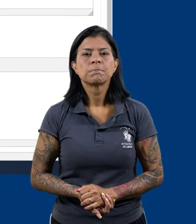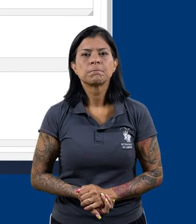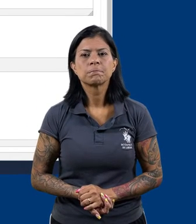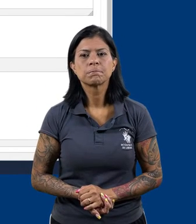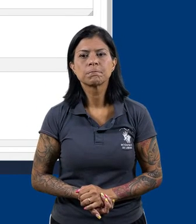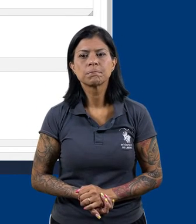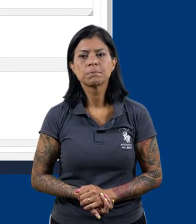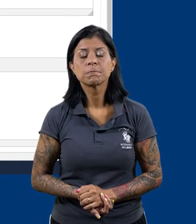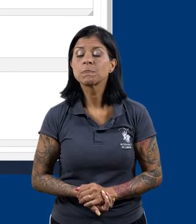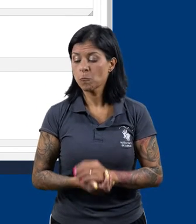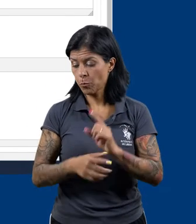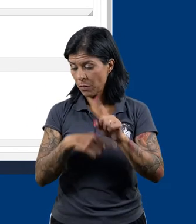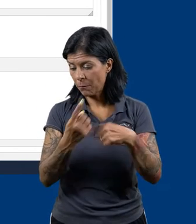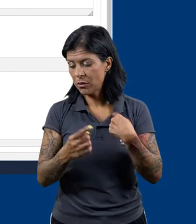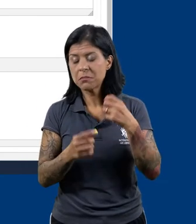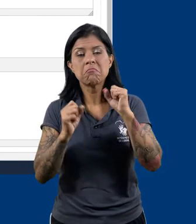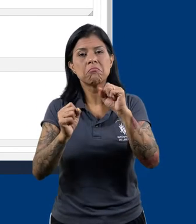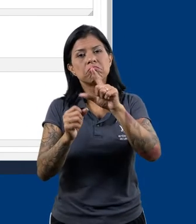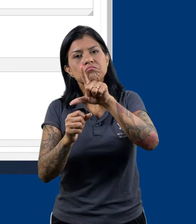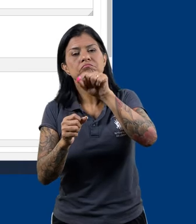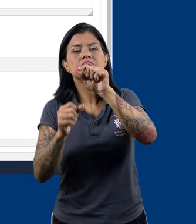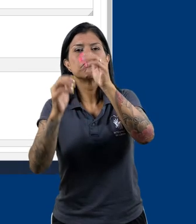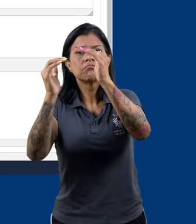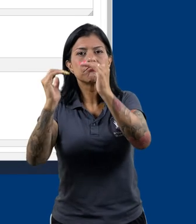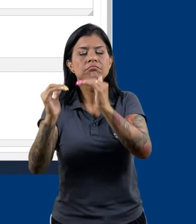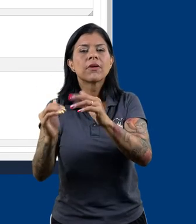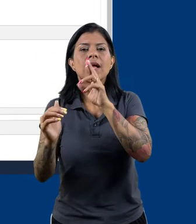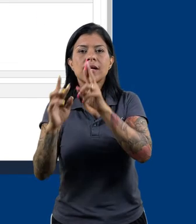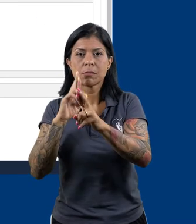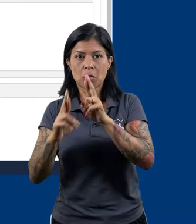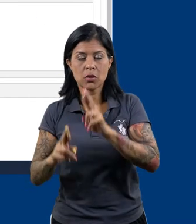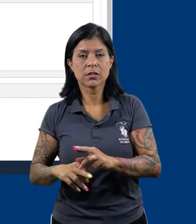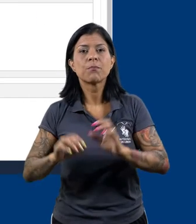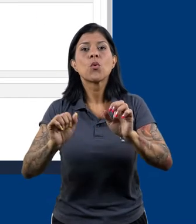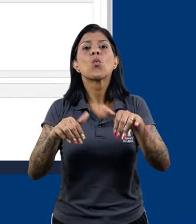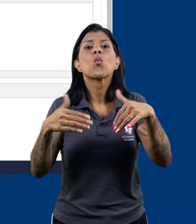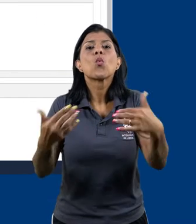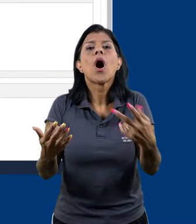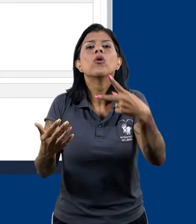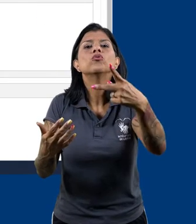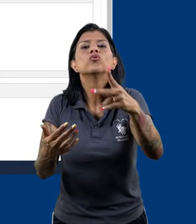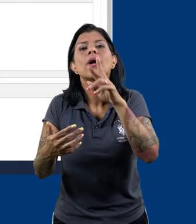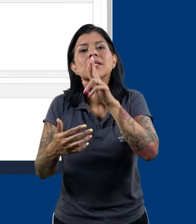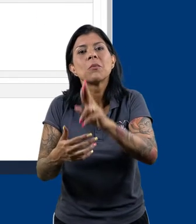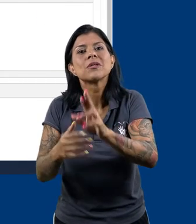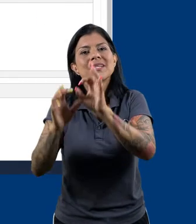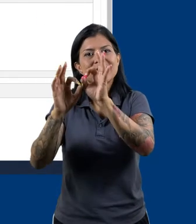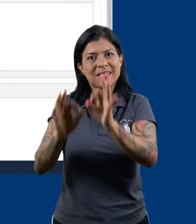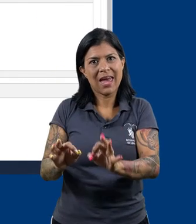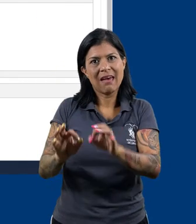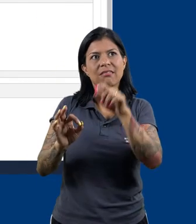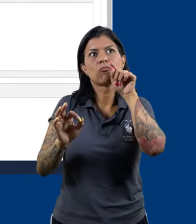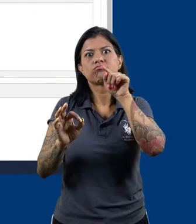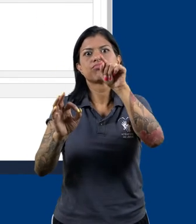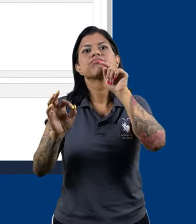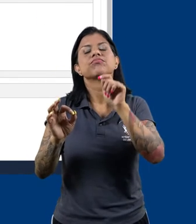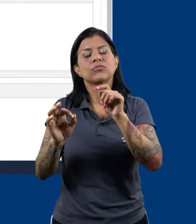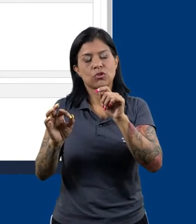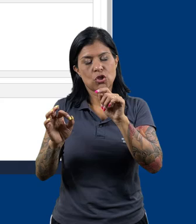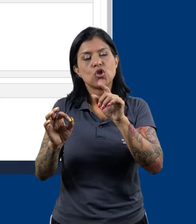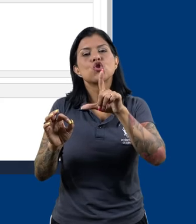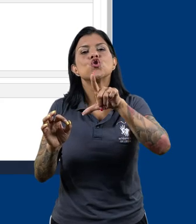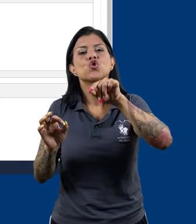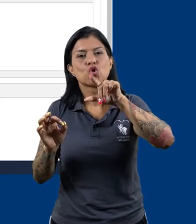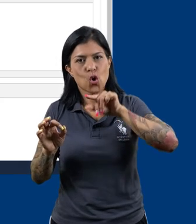Feedback geral, resposta após o usuário respondido. Questão, qual é a resposta certa? Podemos escolher os